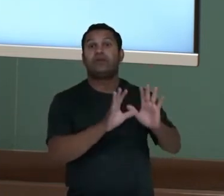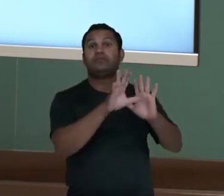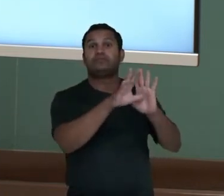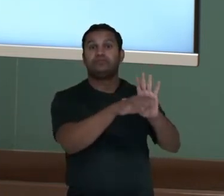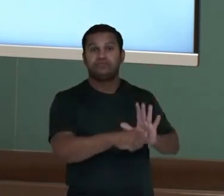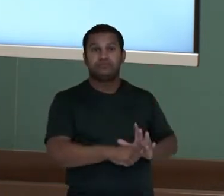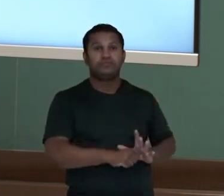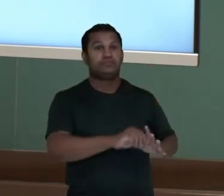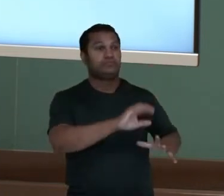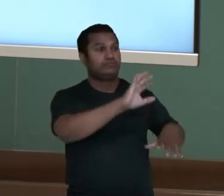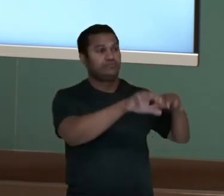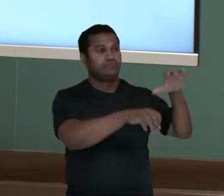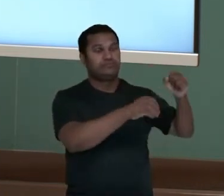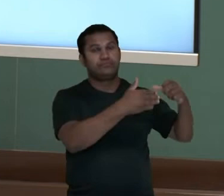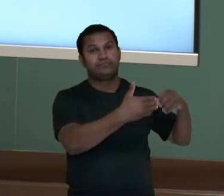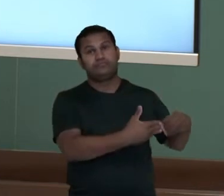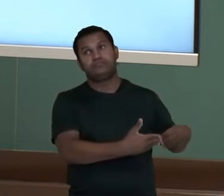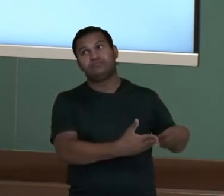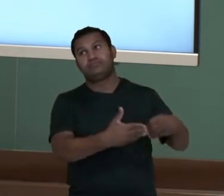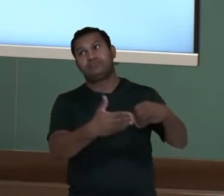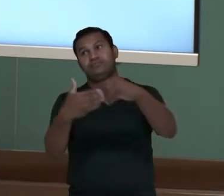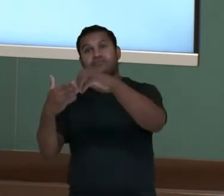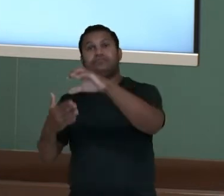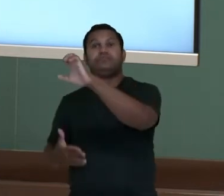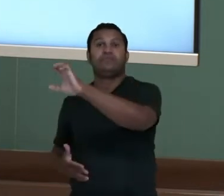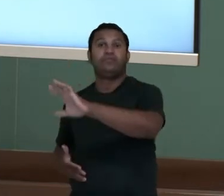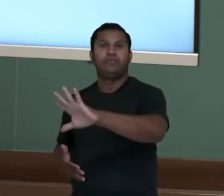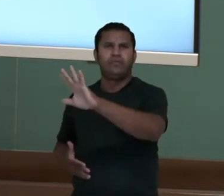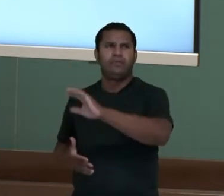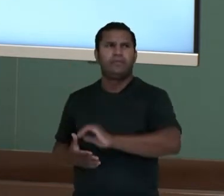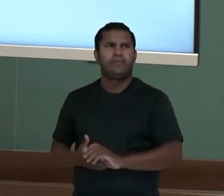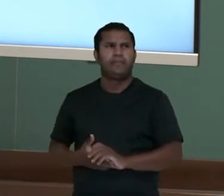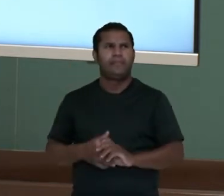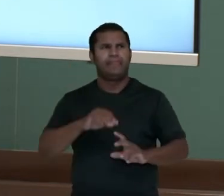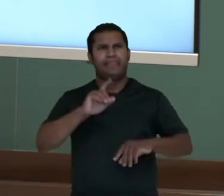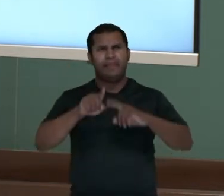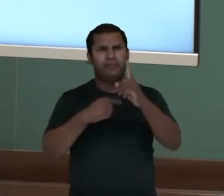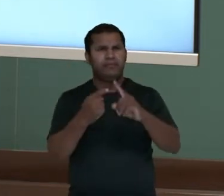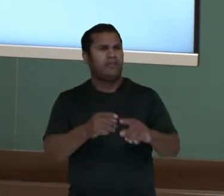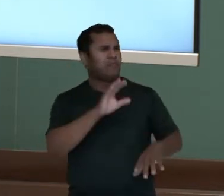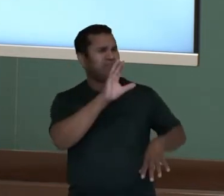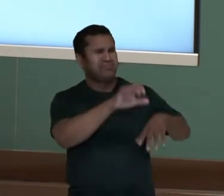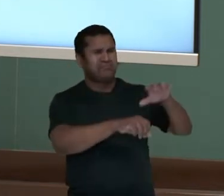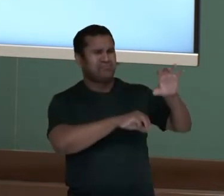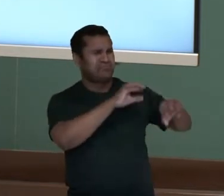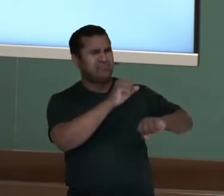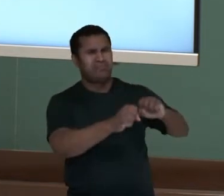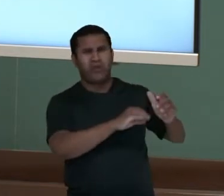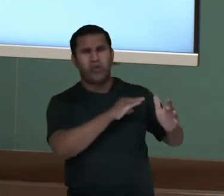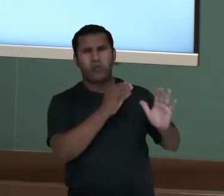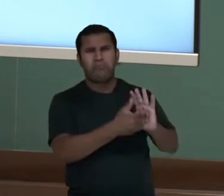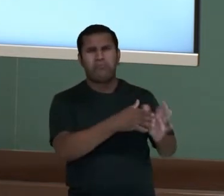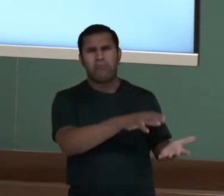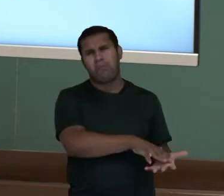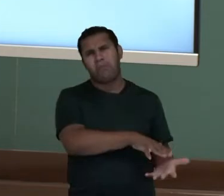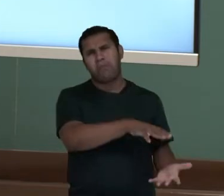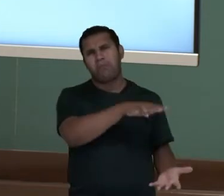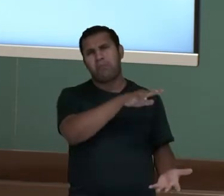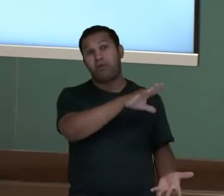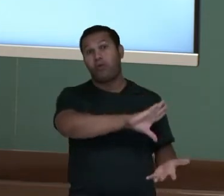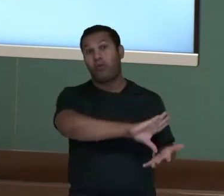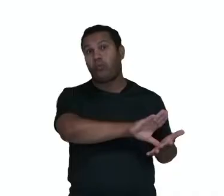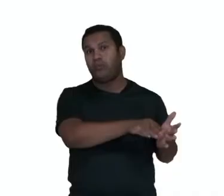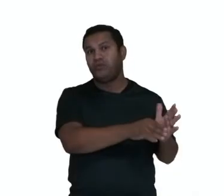eles partiram para a conquista do continente propriamente dita, né? E aqui, pessoal, tem essa reprodução do